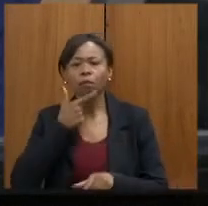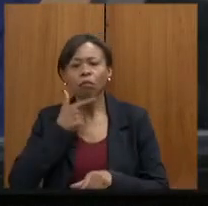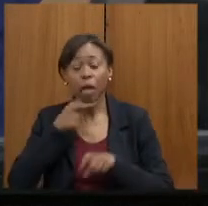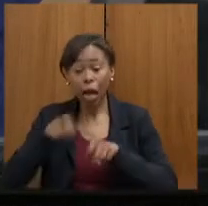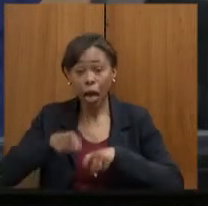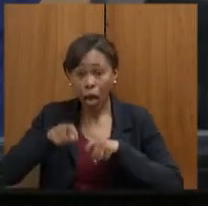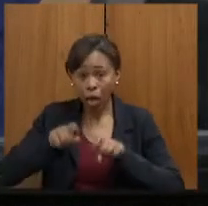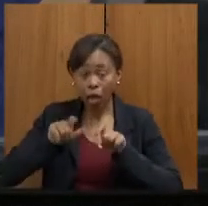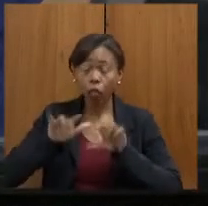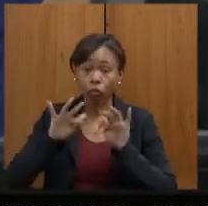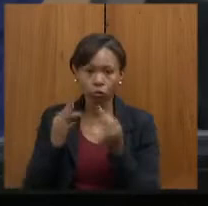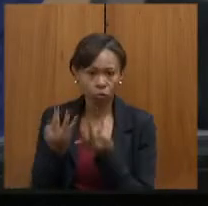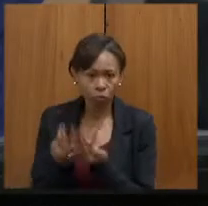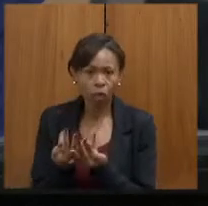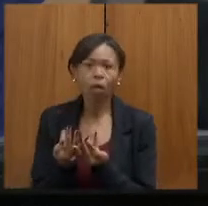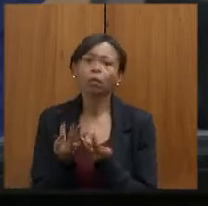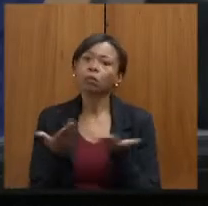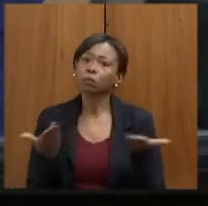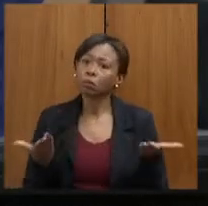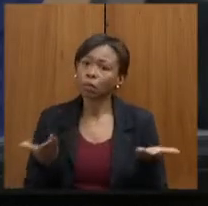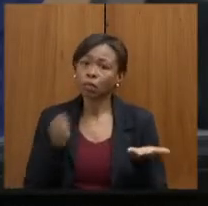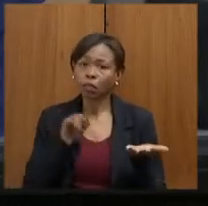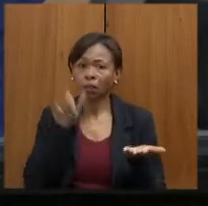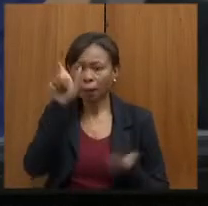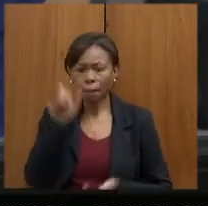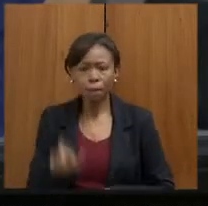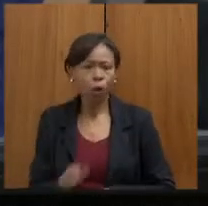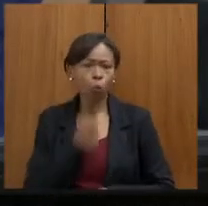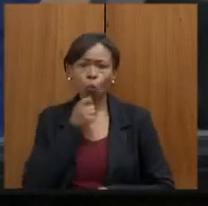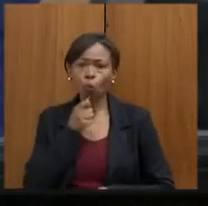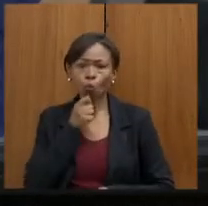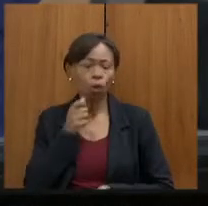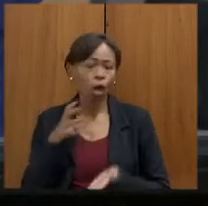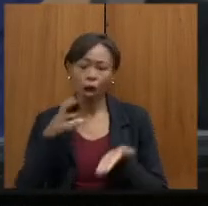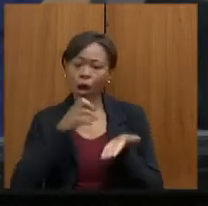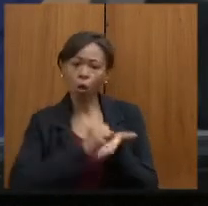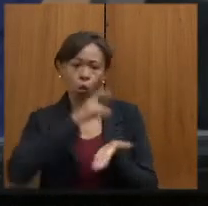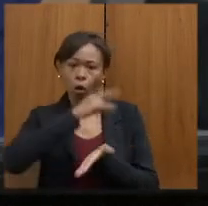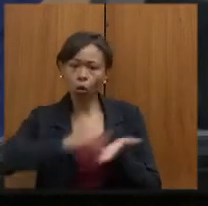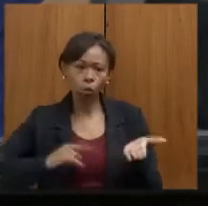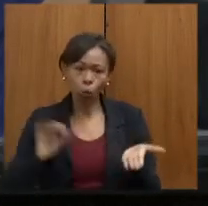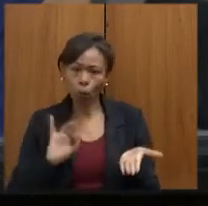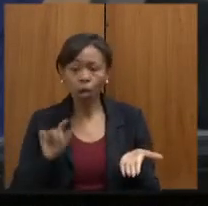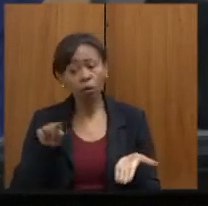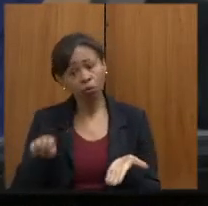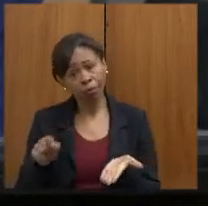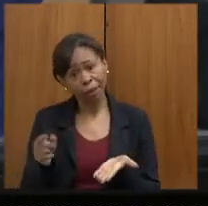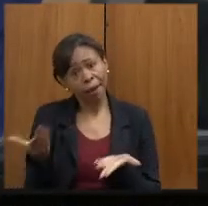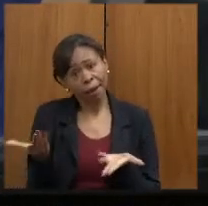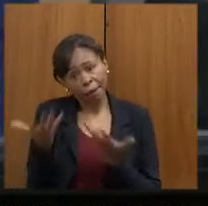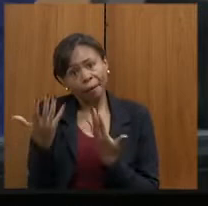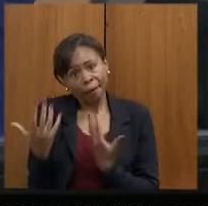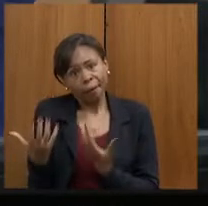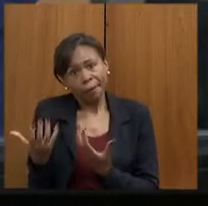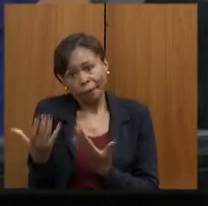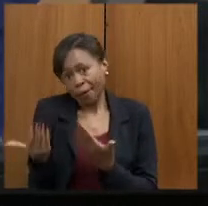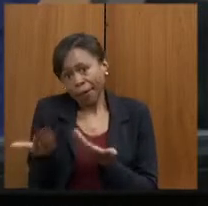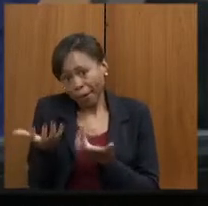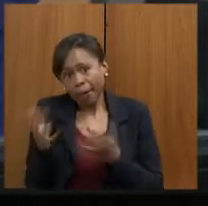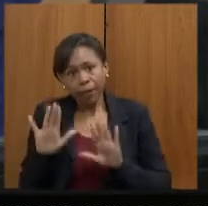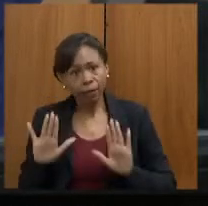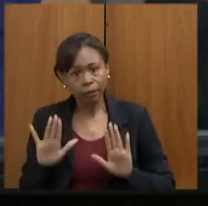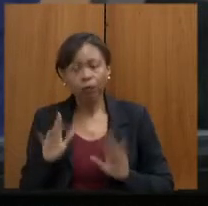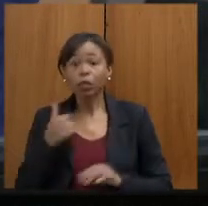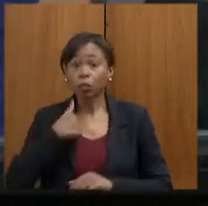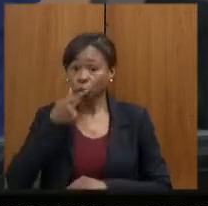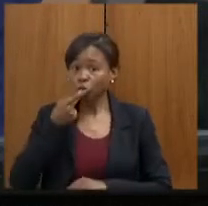agroindústria familiar Então realmente quem ainda tá na informalidade é porque e agora eu vou te dizer que você não tava aqui eu volto